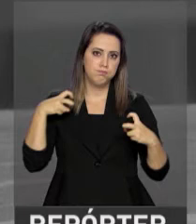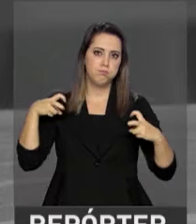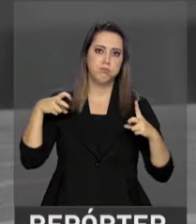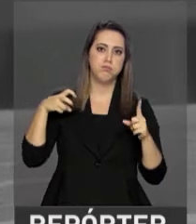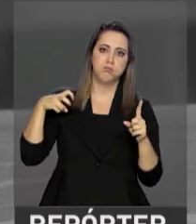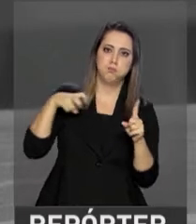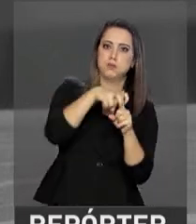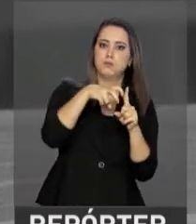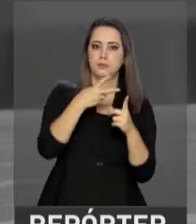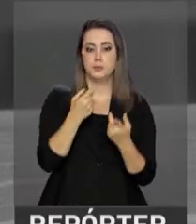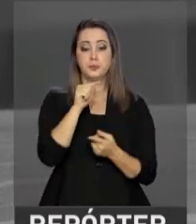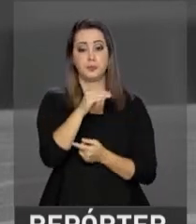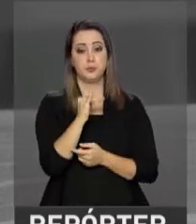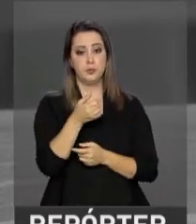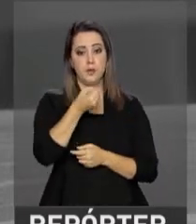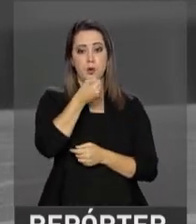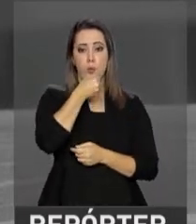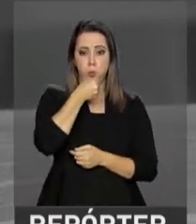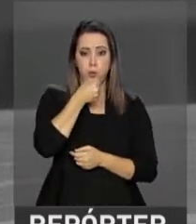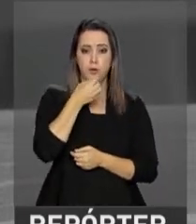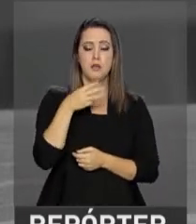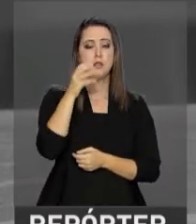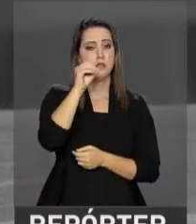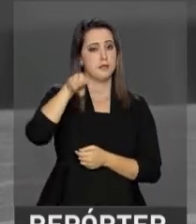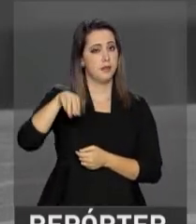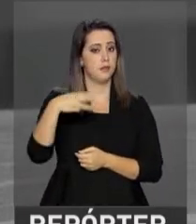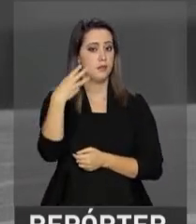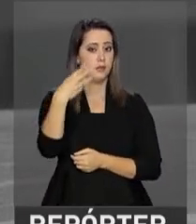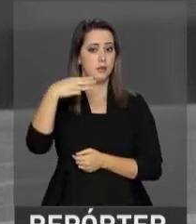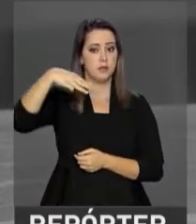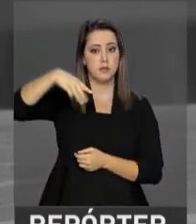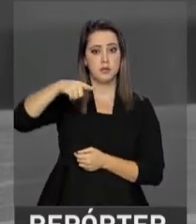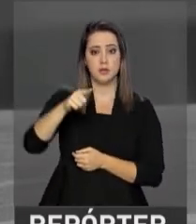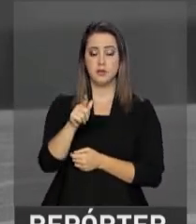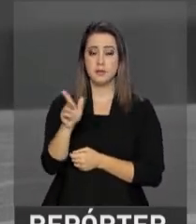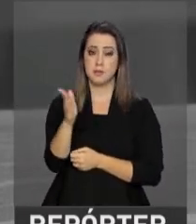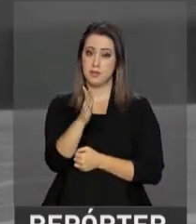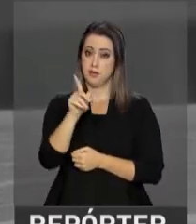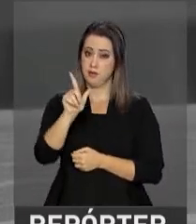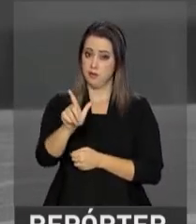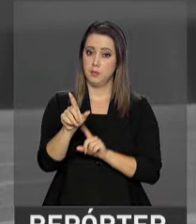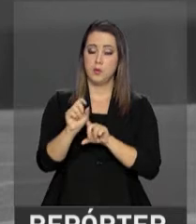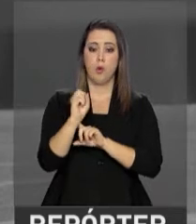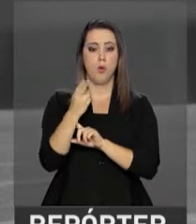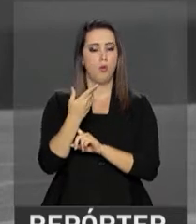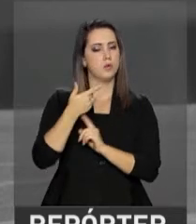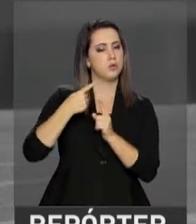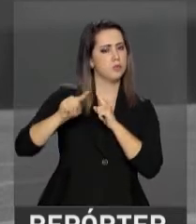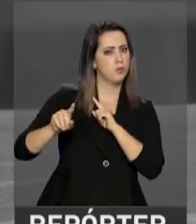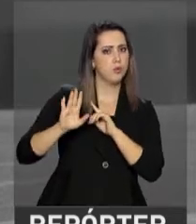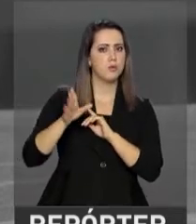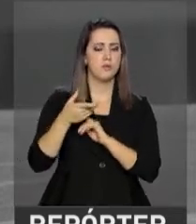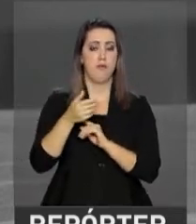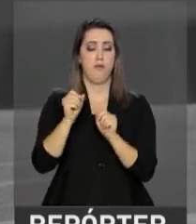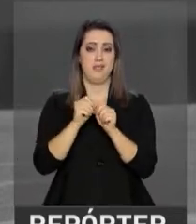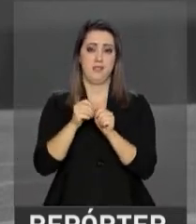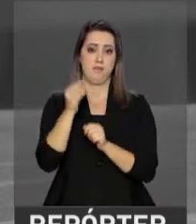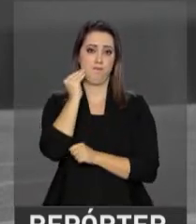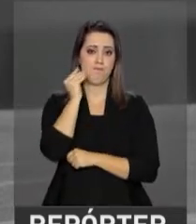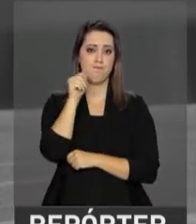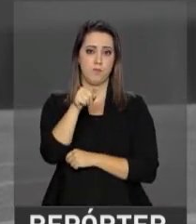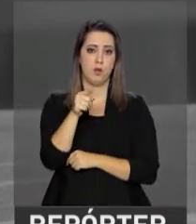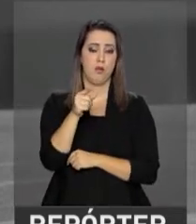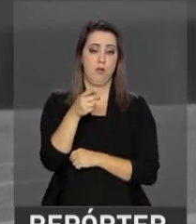0,3 miligrama de álcool por litro de ar ou se o motorista se recusar a fazer o exame a punição é